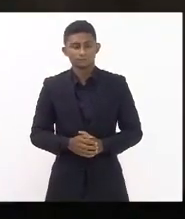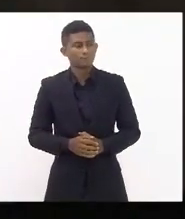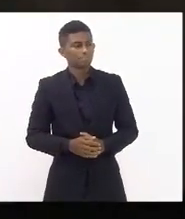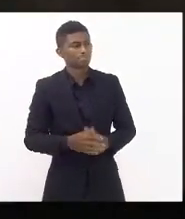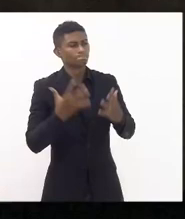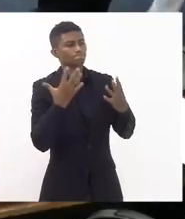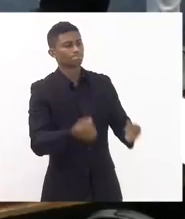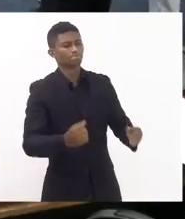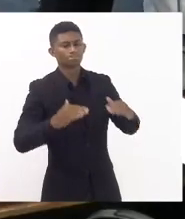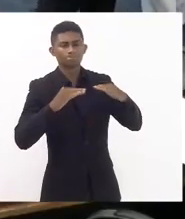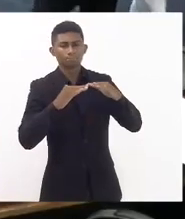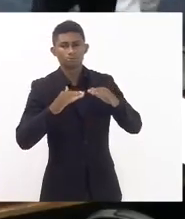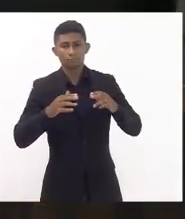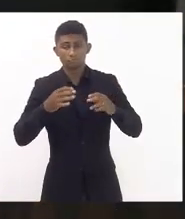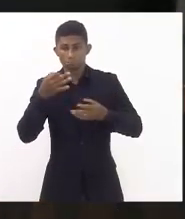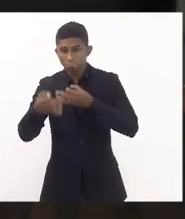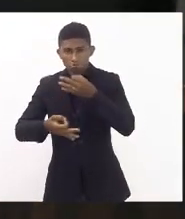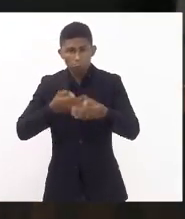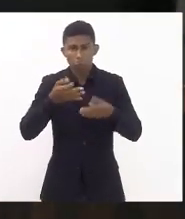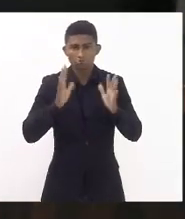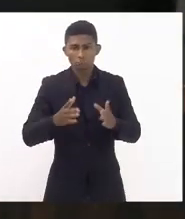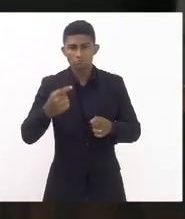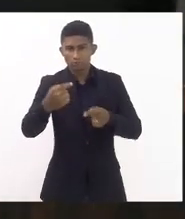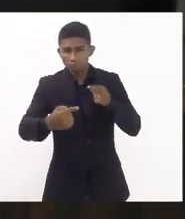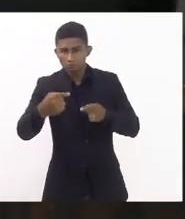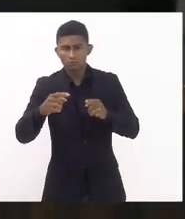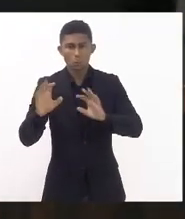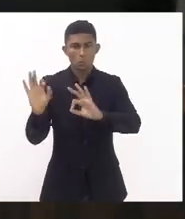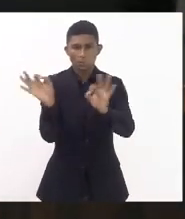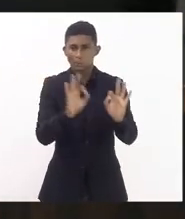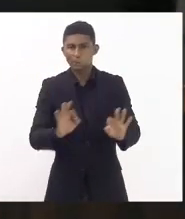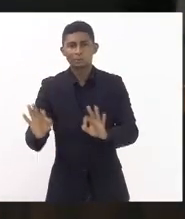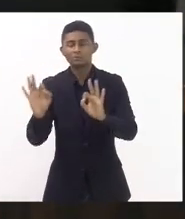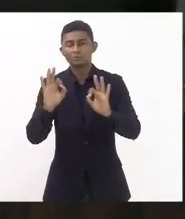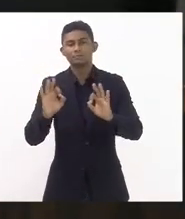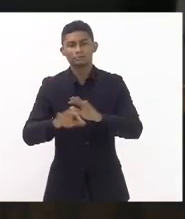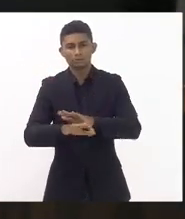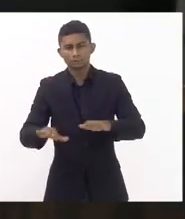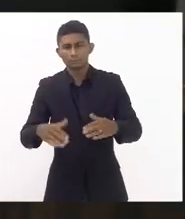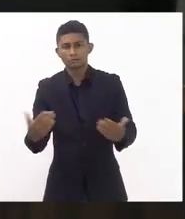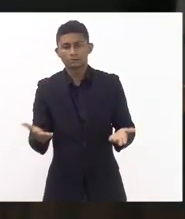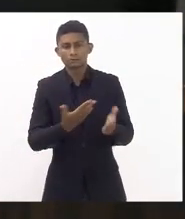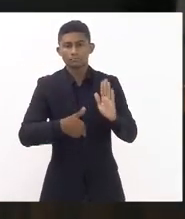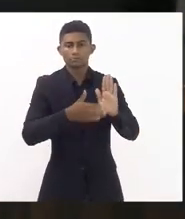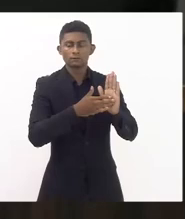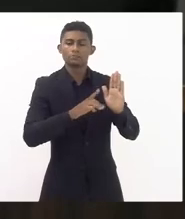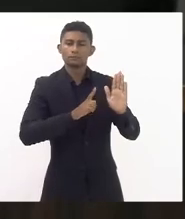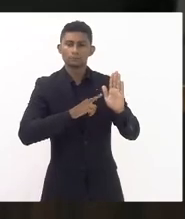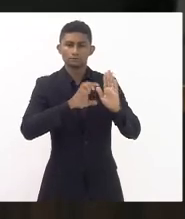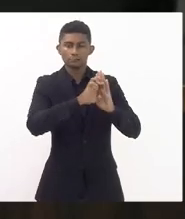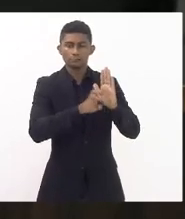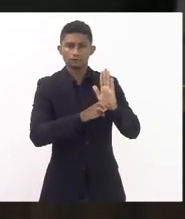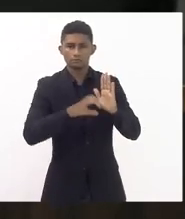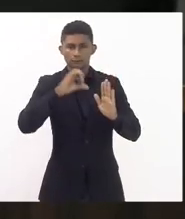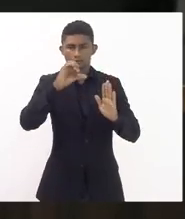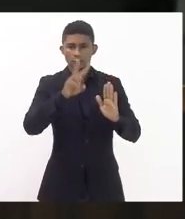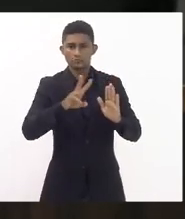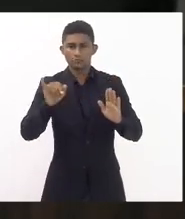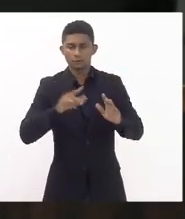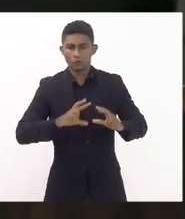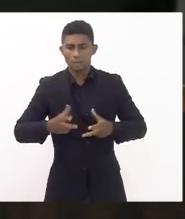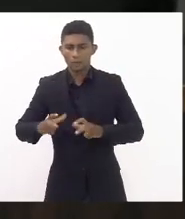Favorável. Os pareceres emitidos em discussão. Não havendo quem queira discutir, encerrada a discussão. Presente proposta recebeu 9 emendas e retorna às